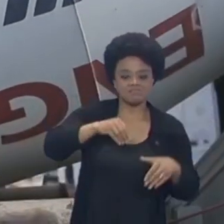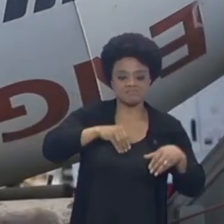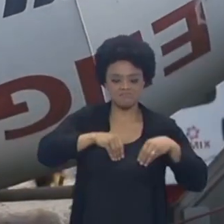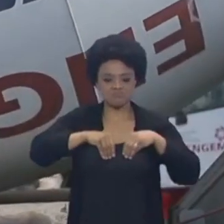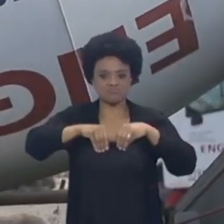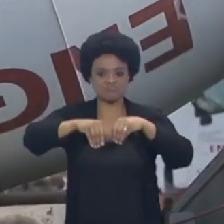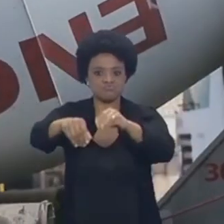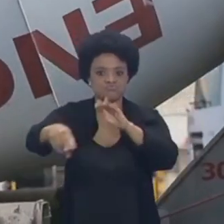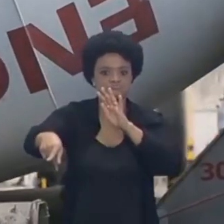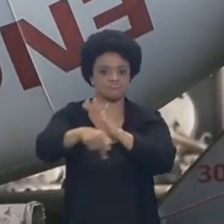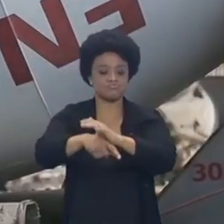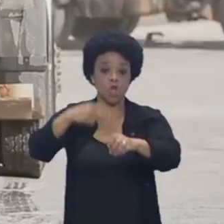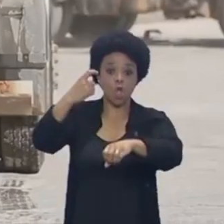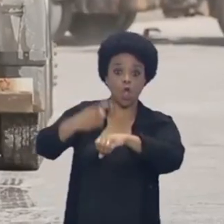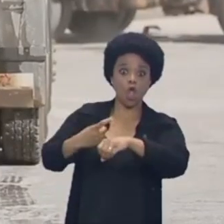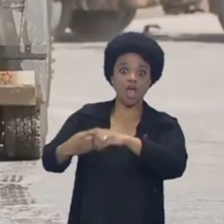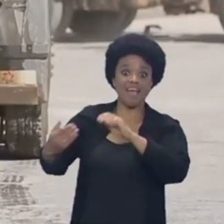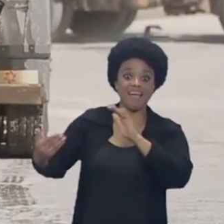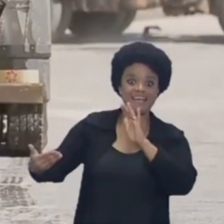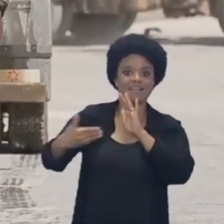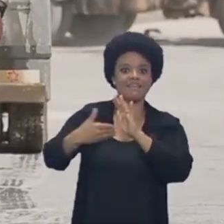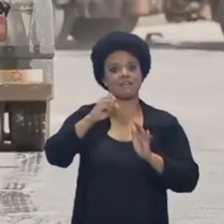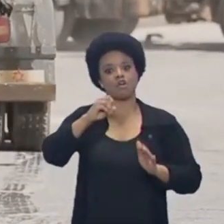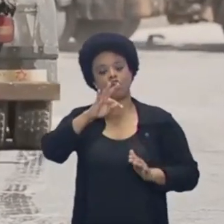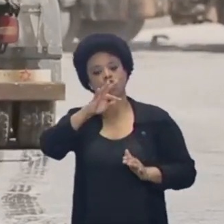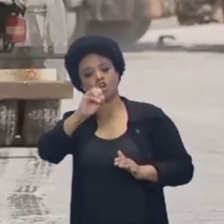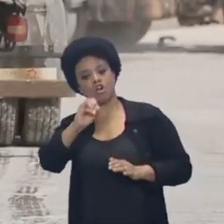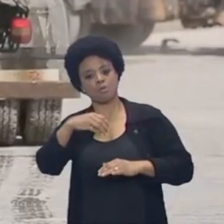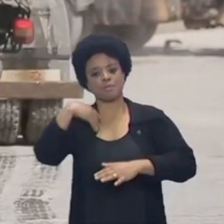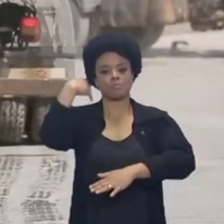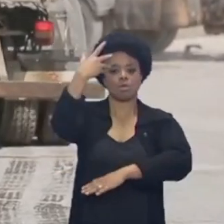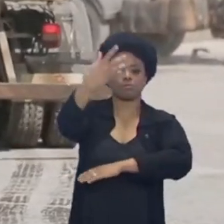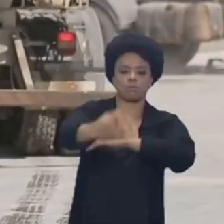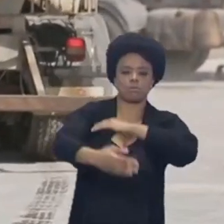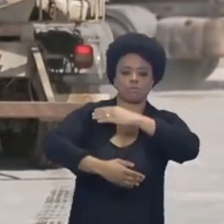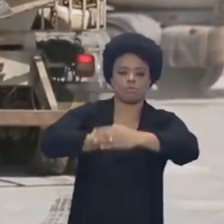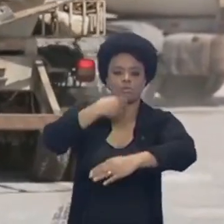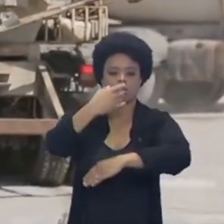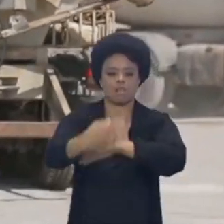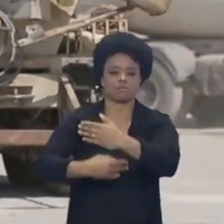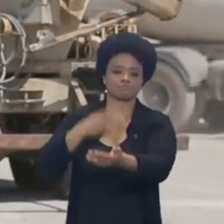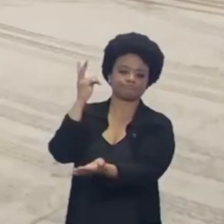do concreto até a obra, o produto continua sendo misturado.